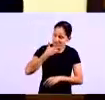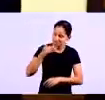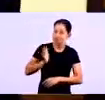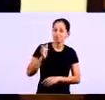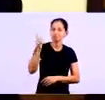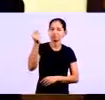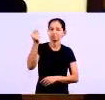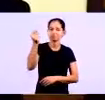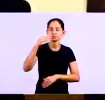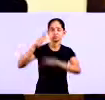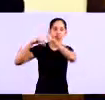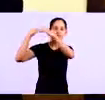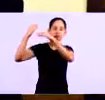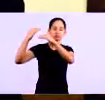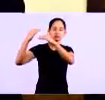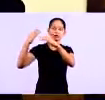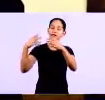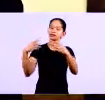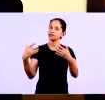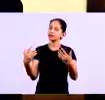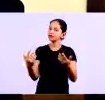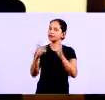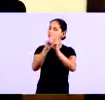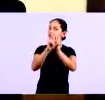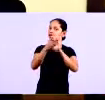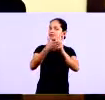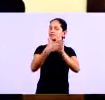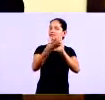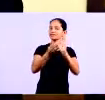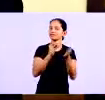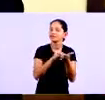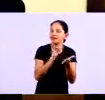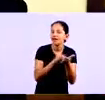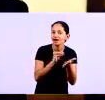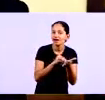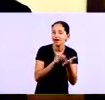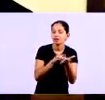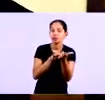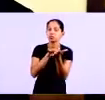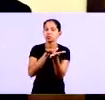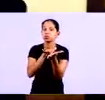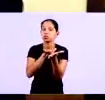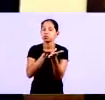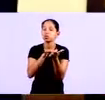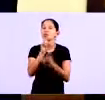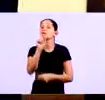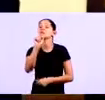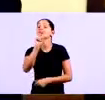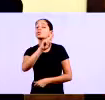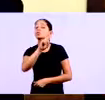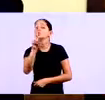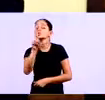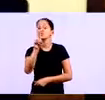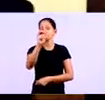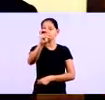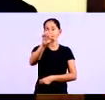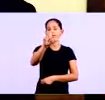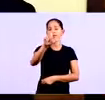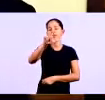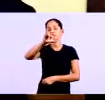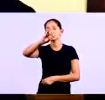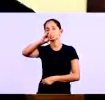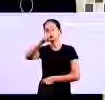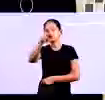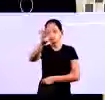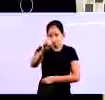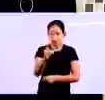Não ia ter que pagar, mas ia estar na ilegalidade do mesmo jeito. Essa coisa de fingir também tem nome. Se chama elusão fiscal. E dá cana do